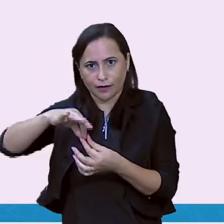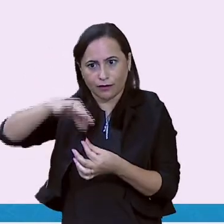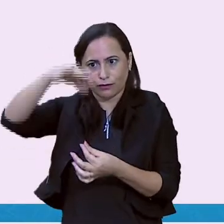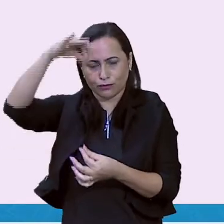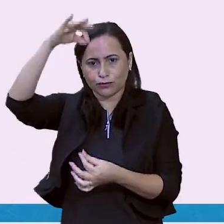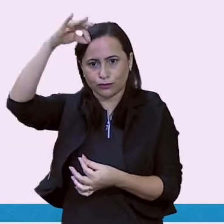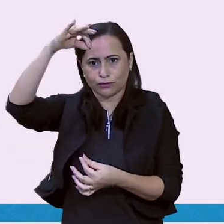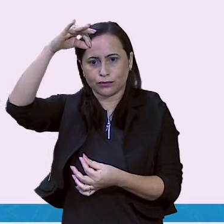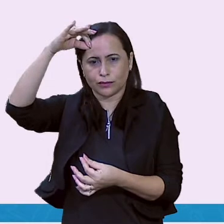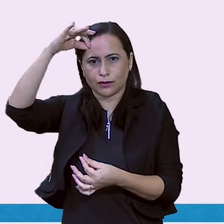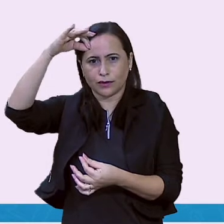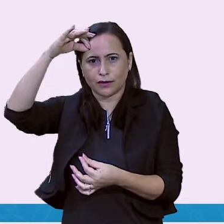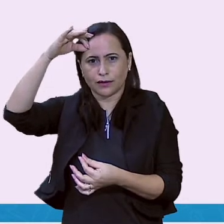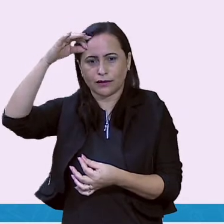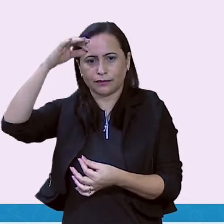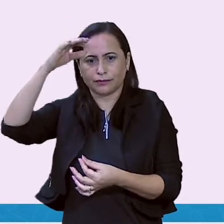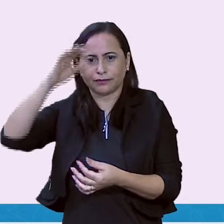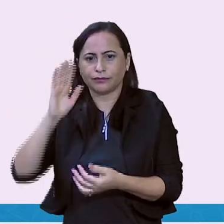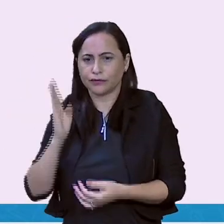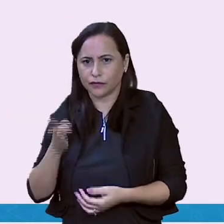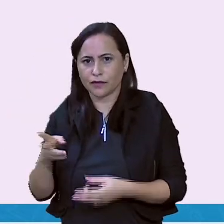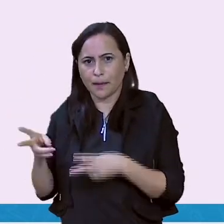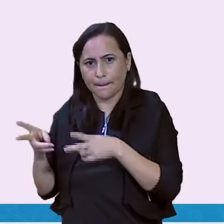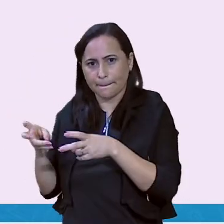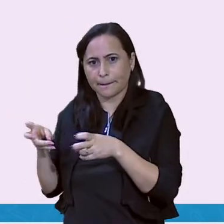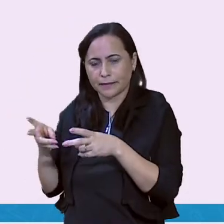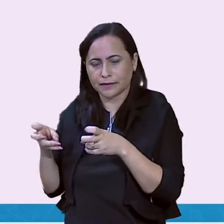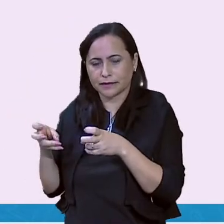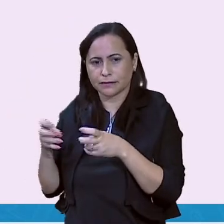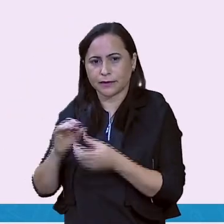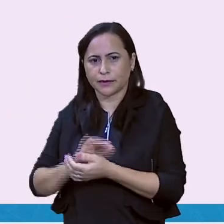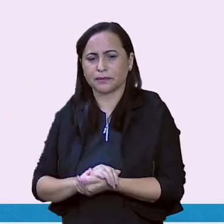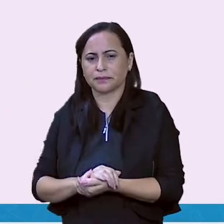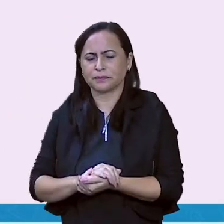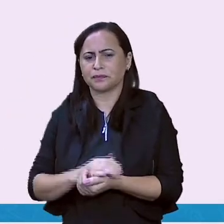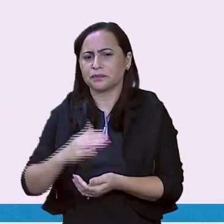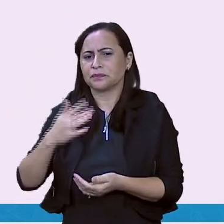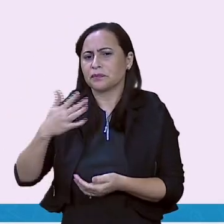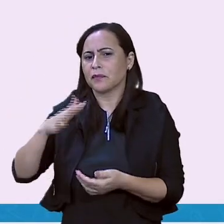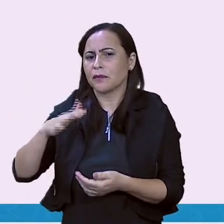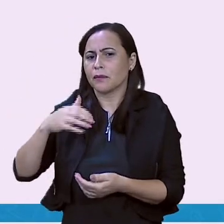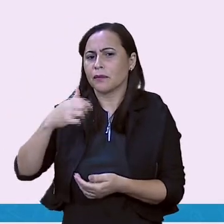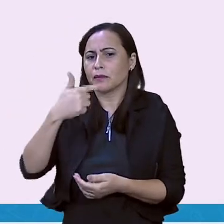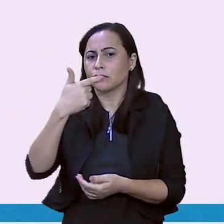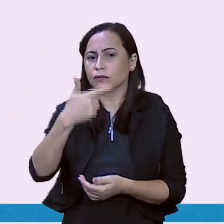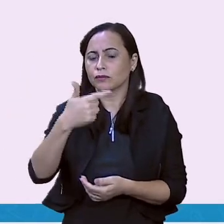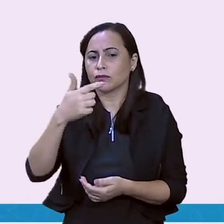nossa altura da porta, geralmente ela tem 2 metros e